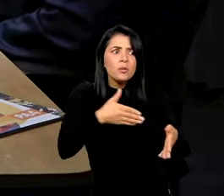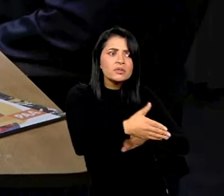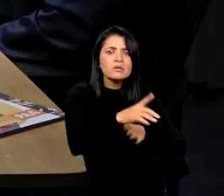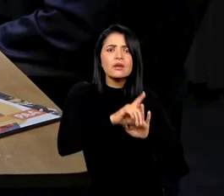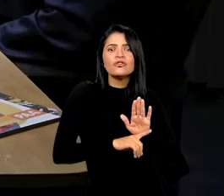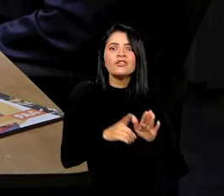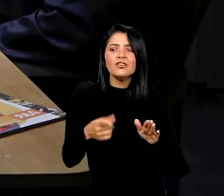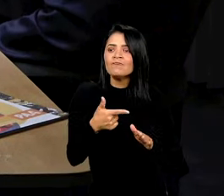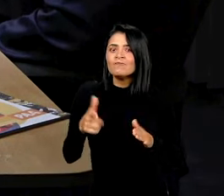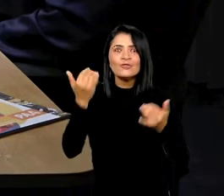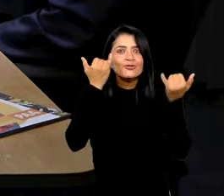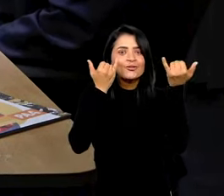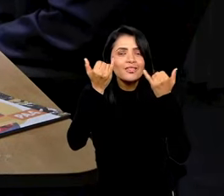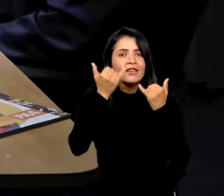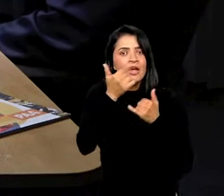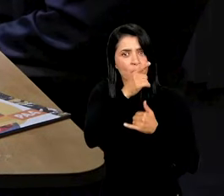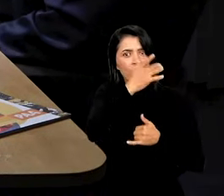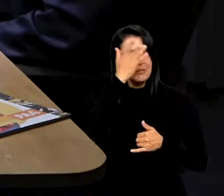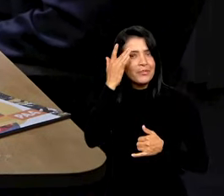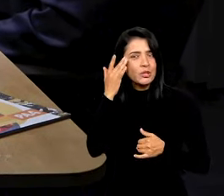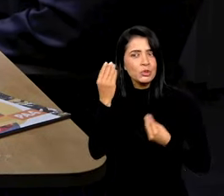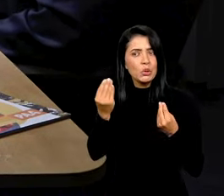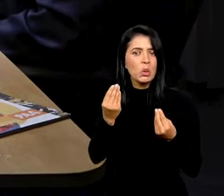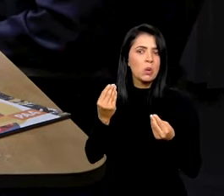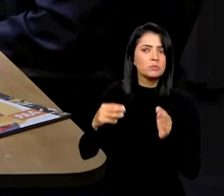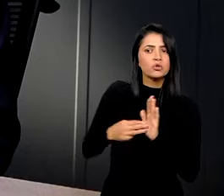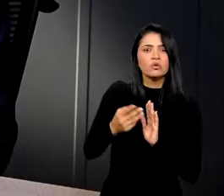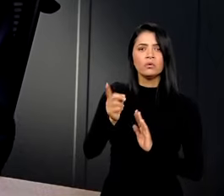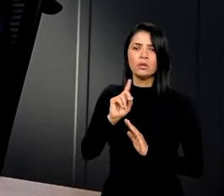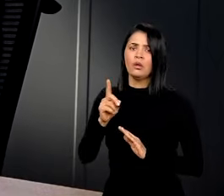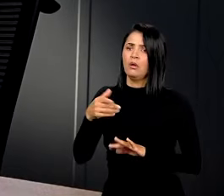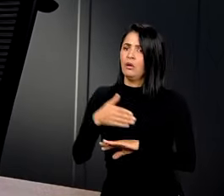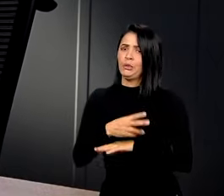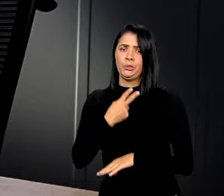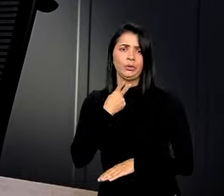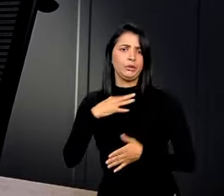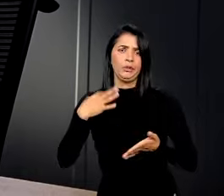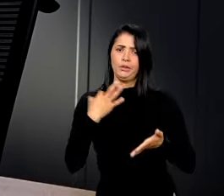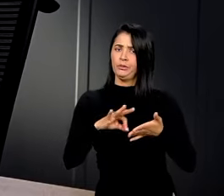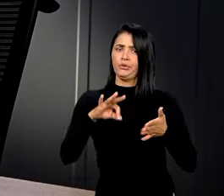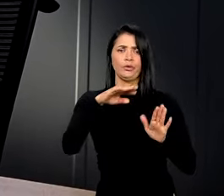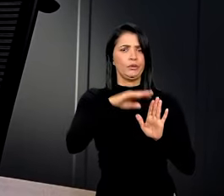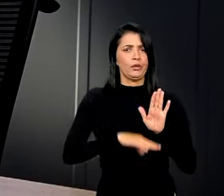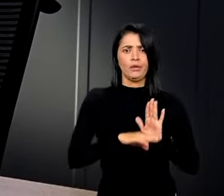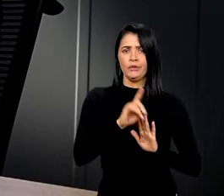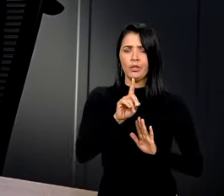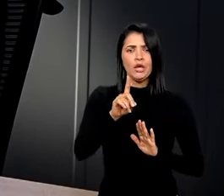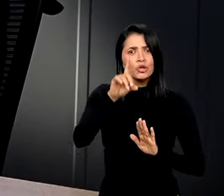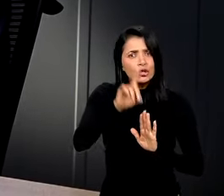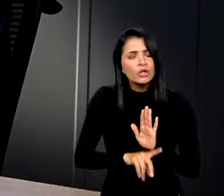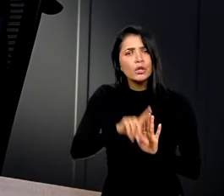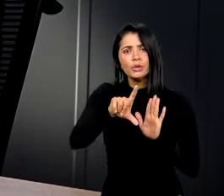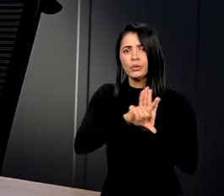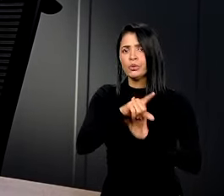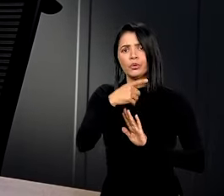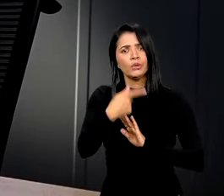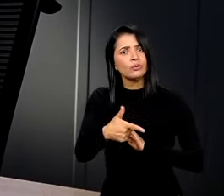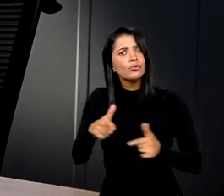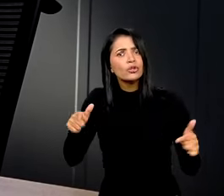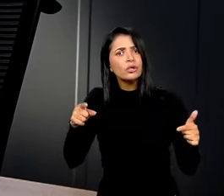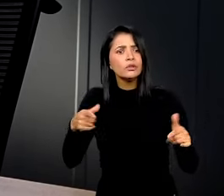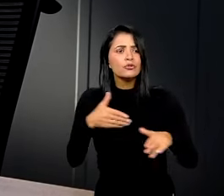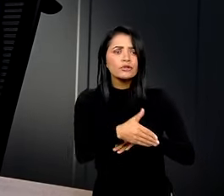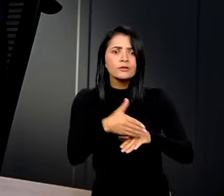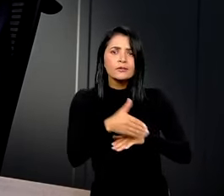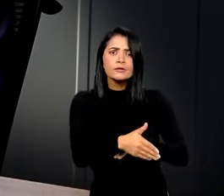como acessar seus direitos. E aquelas pessoas que, por um motivo ou outro, não deveriam estar no cadastro, ou não tinham direito legal a